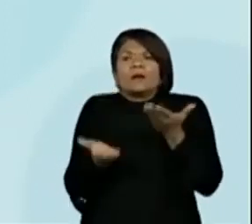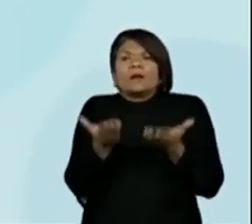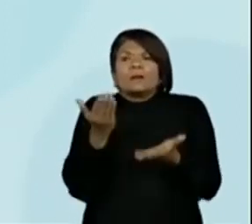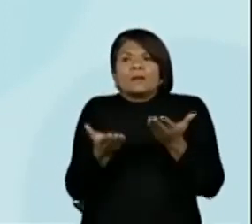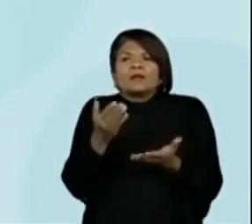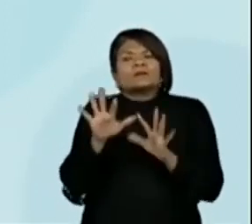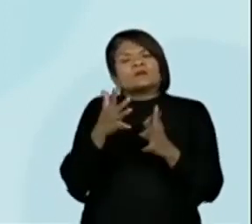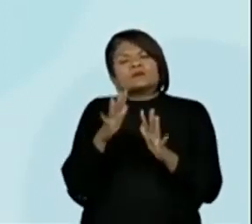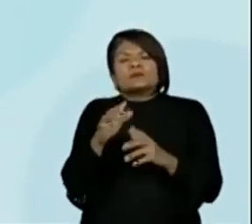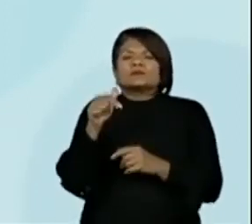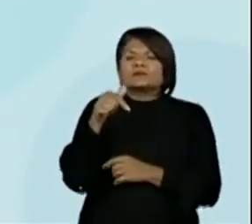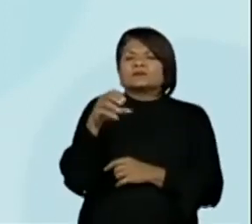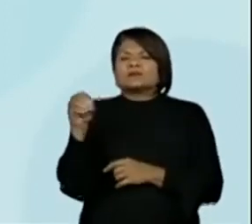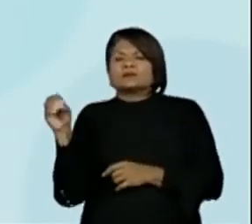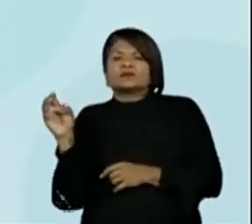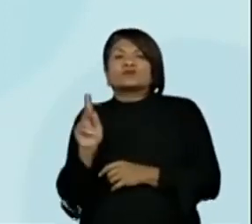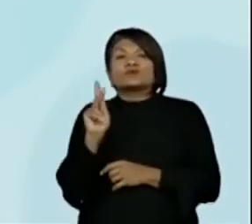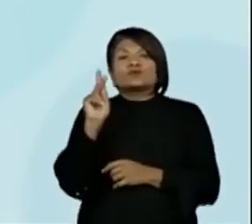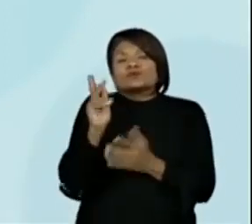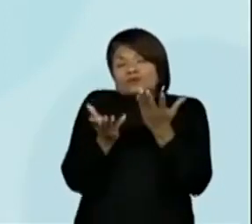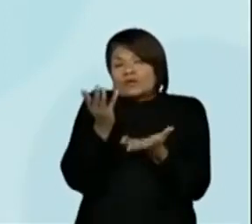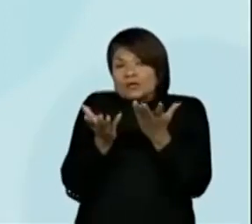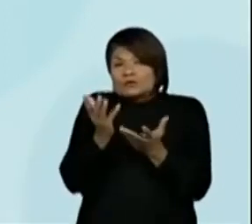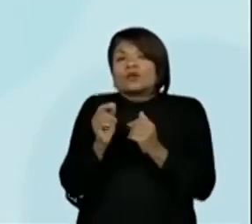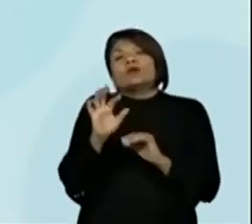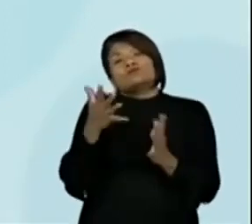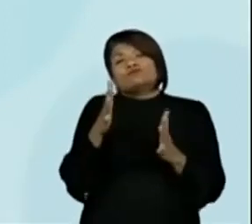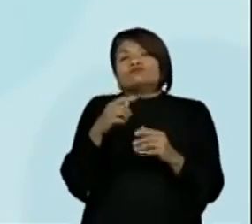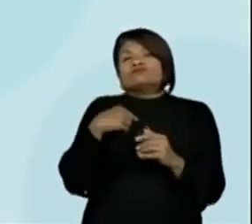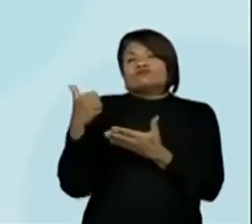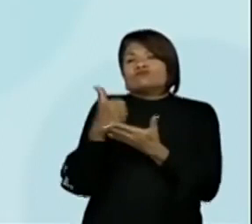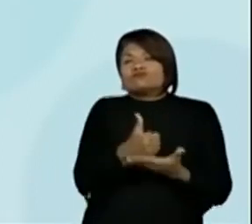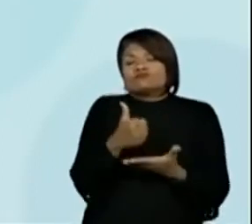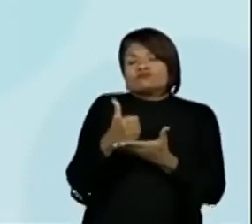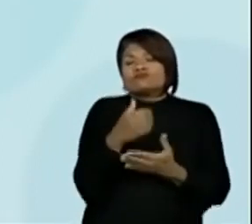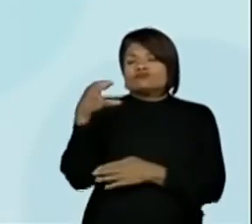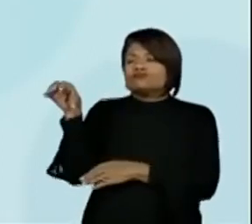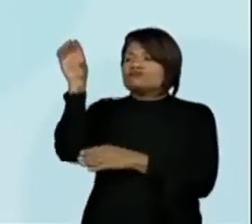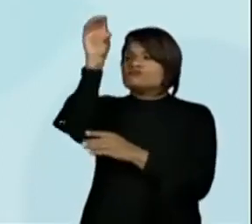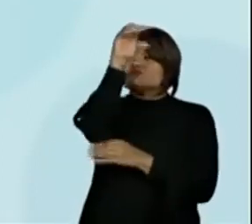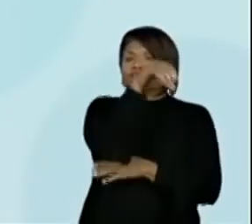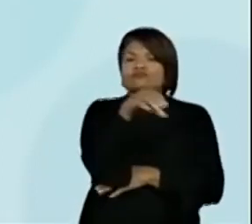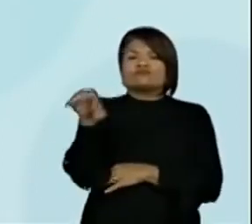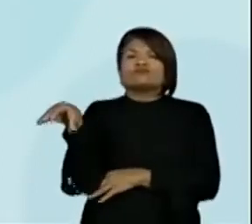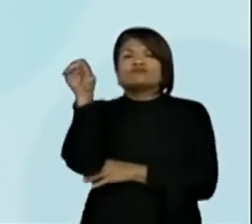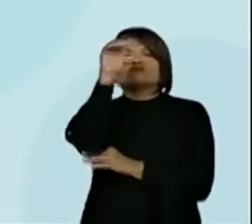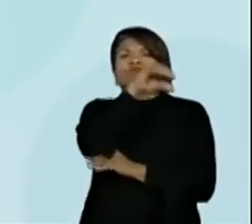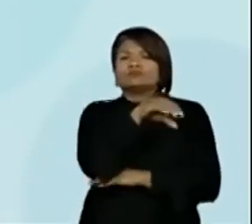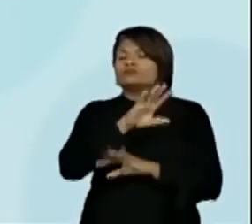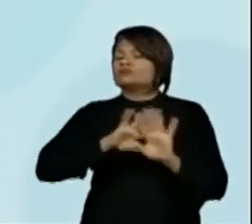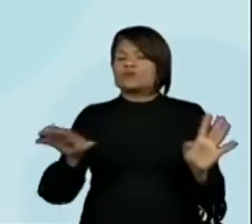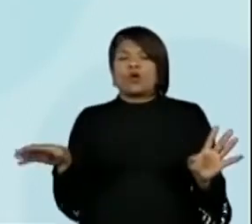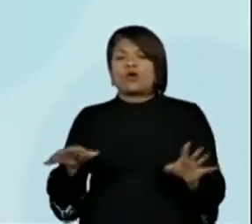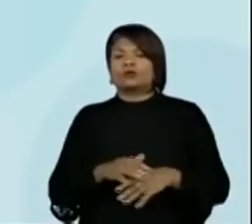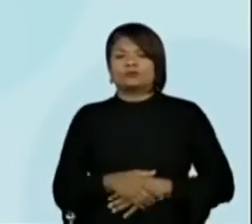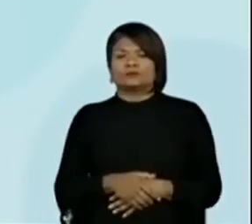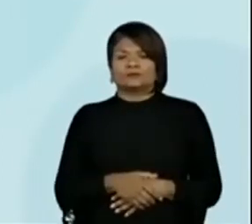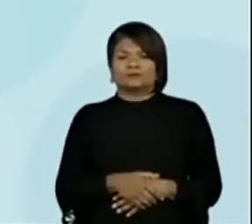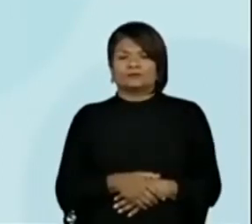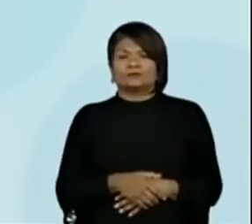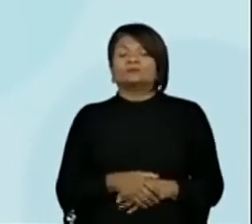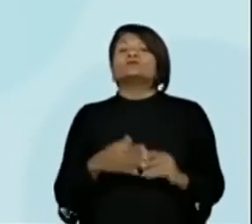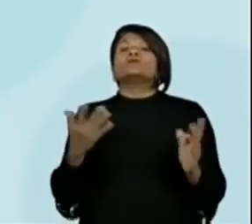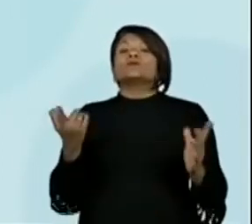por unidades de ágio. Então, 2 objetivos com isso. Momento mágico para as crianças e lucro. Esse parágrafo fala